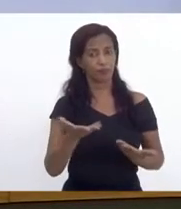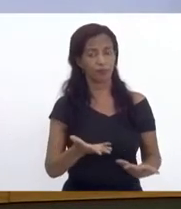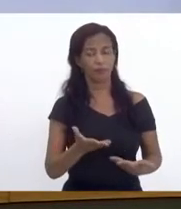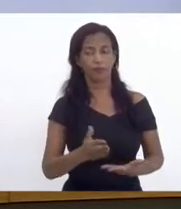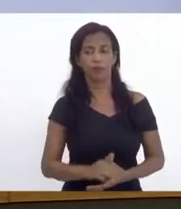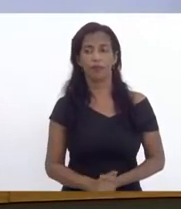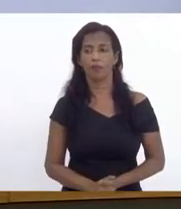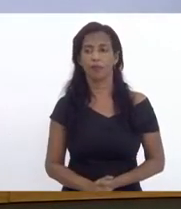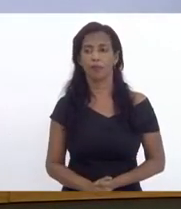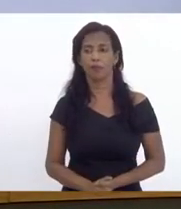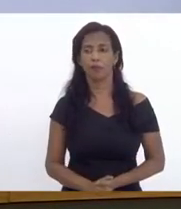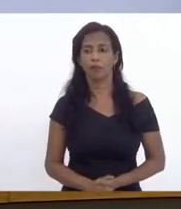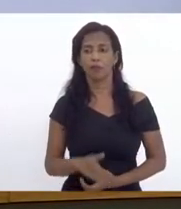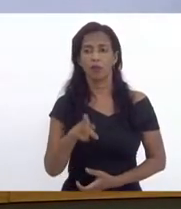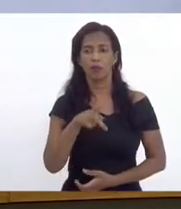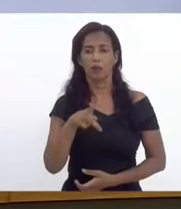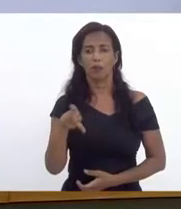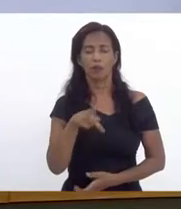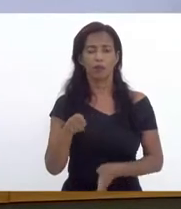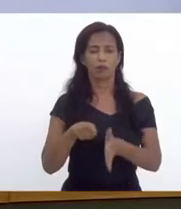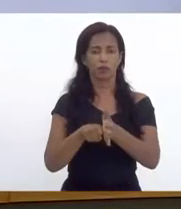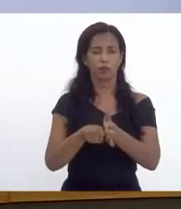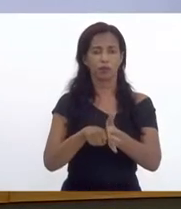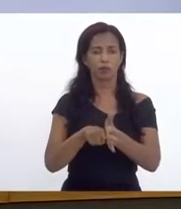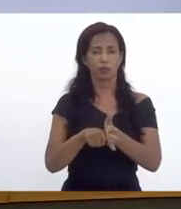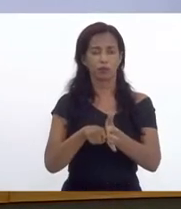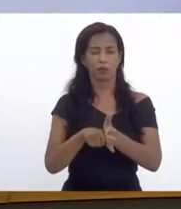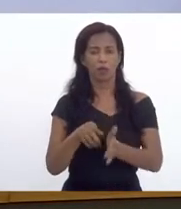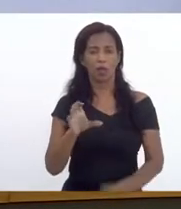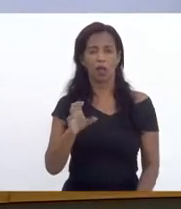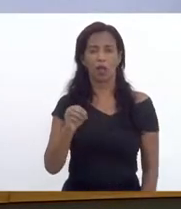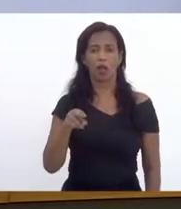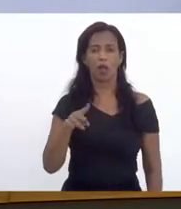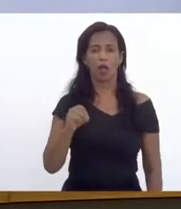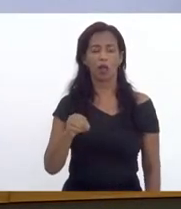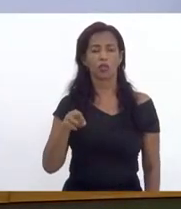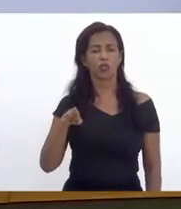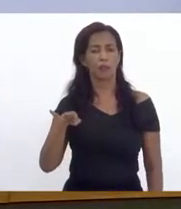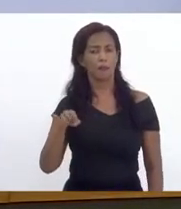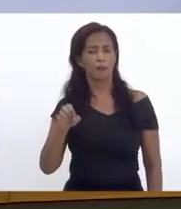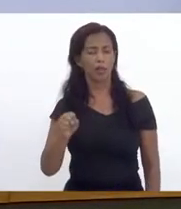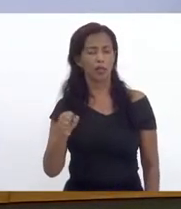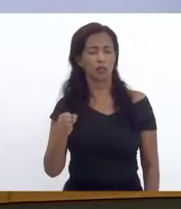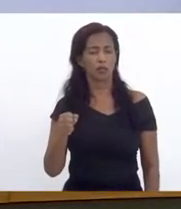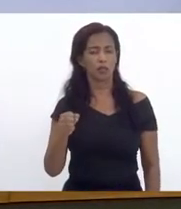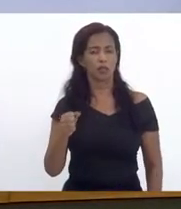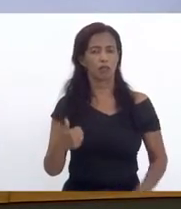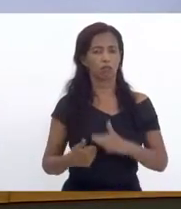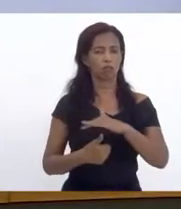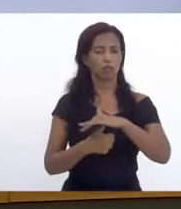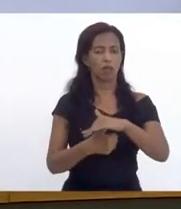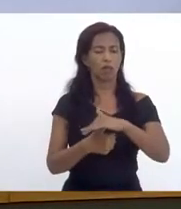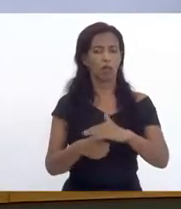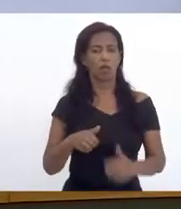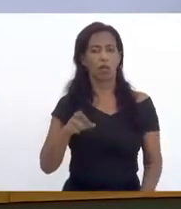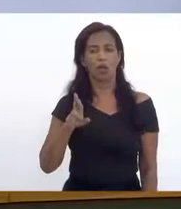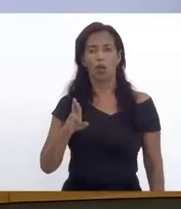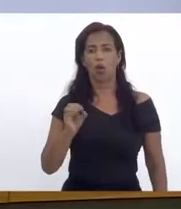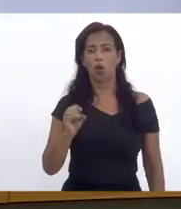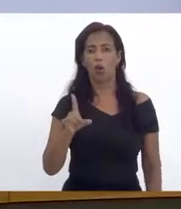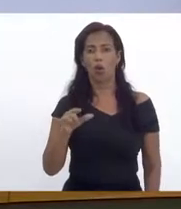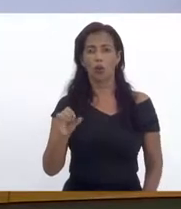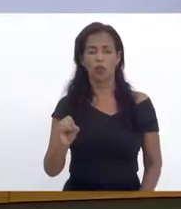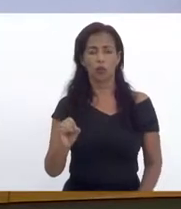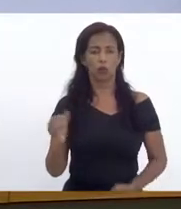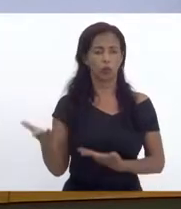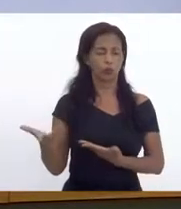para o professor e pesquisador da Universidade Cândido Mendes, de Campos de Goytacazes, senhor Rodrigo Lira, para fazer uso da palavra,